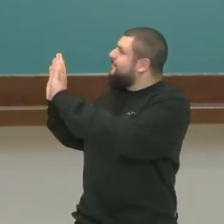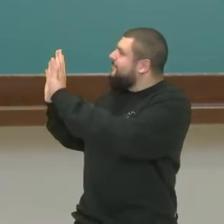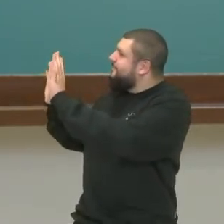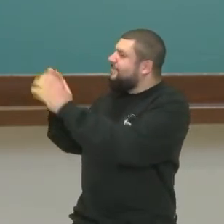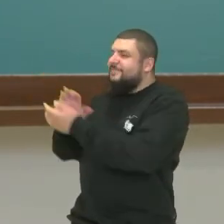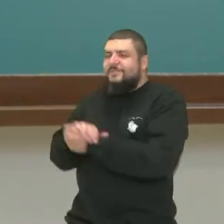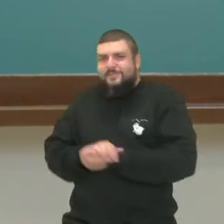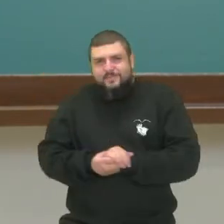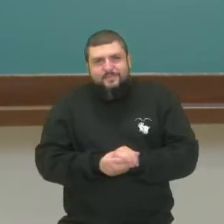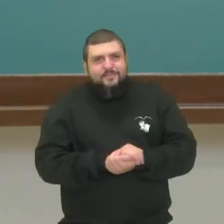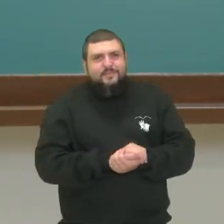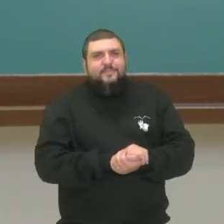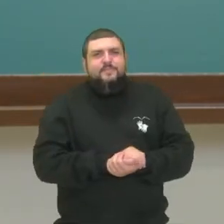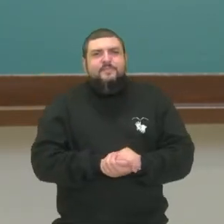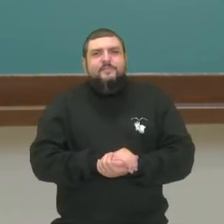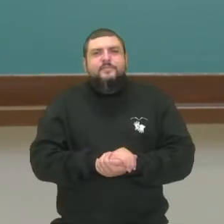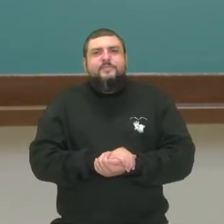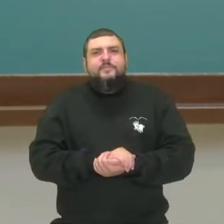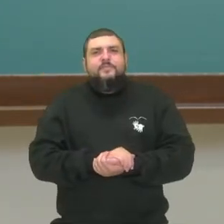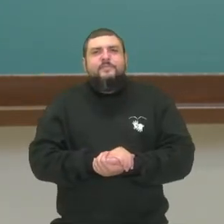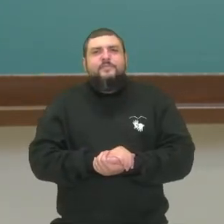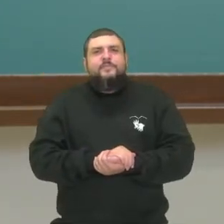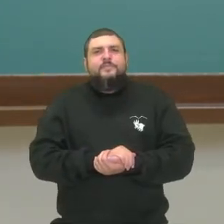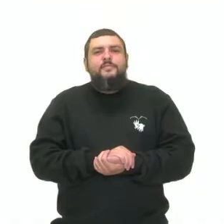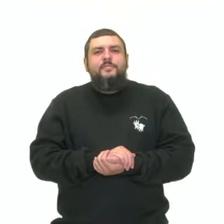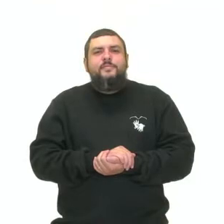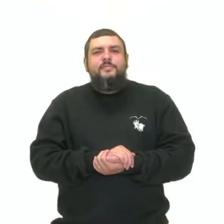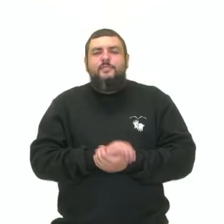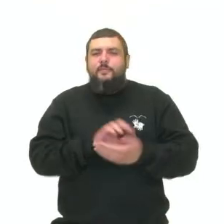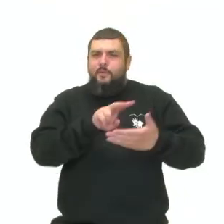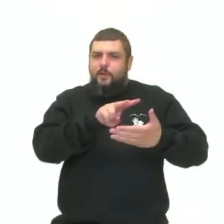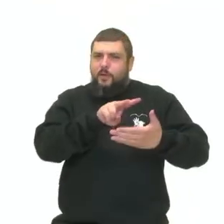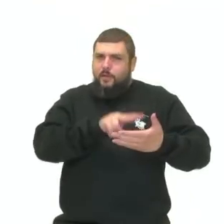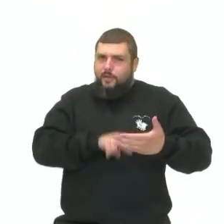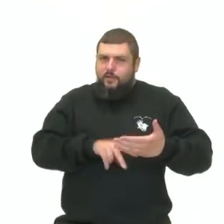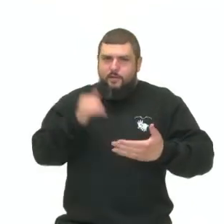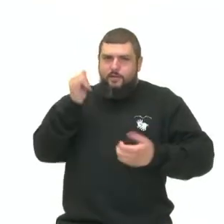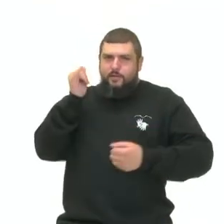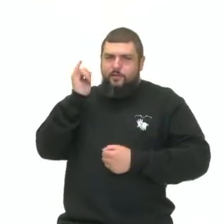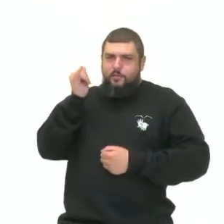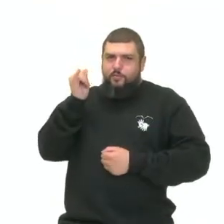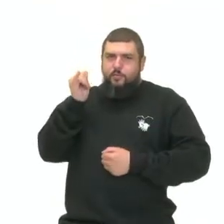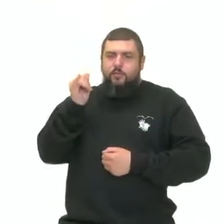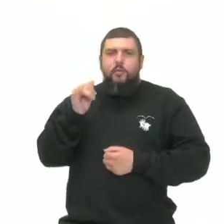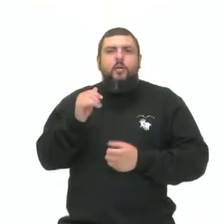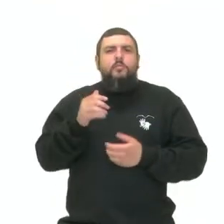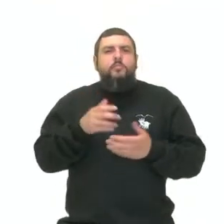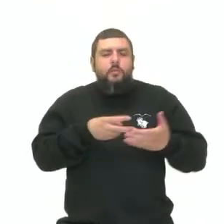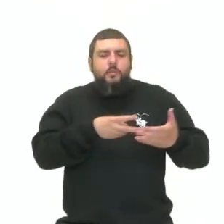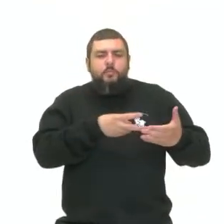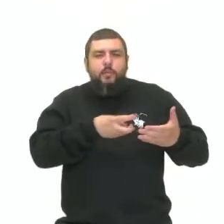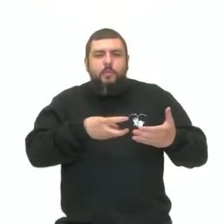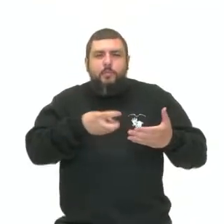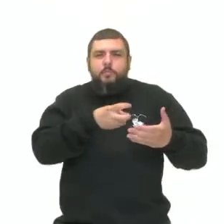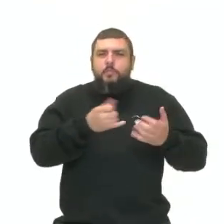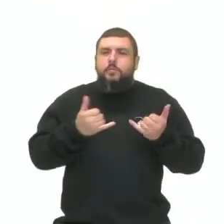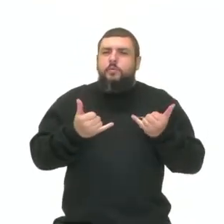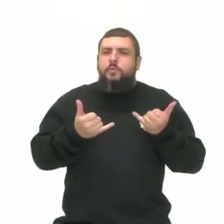começar? Objetivos. Ler contos compreensivamente, localizando informações explícitas no